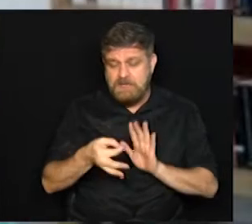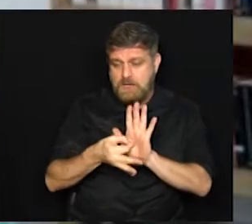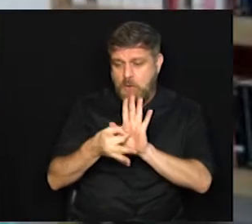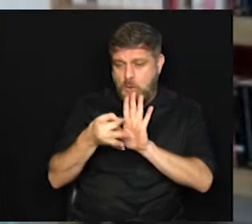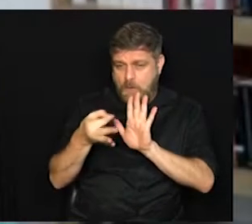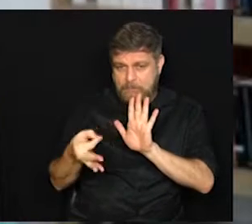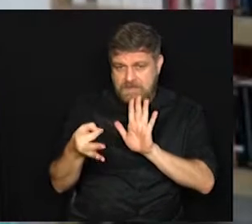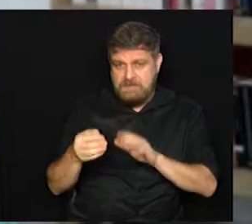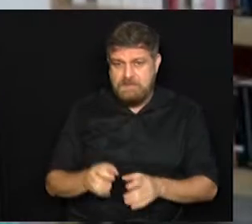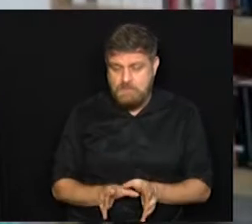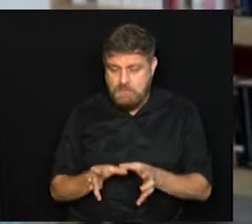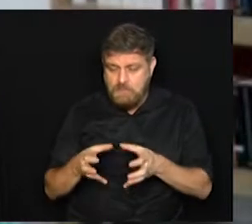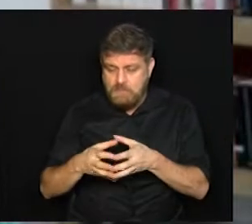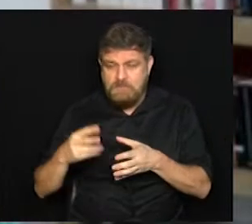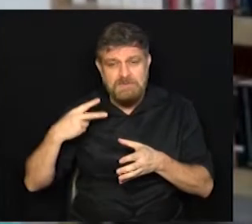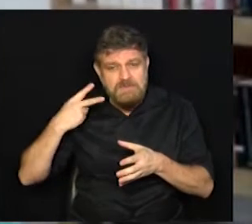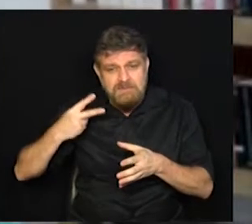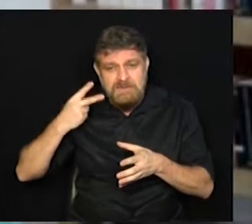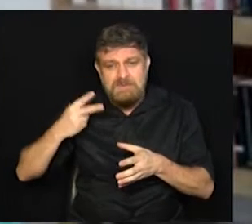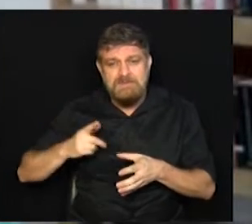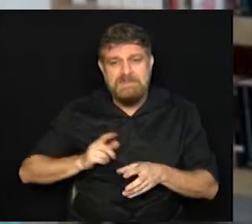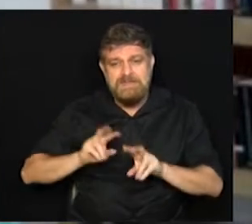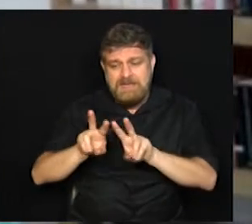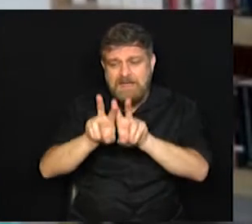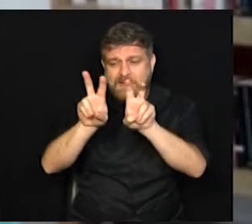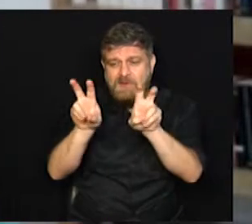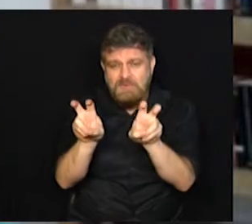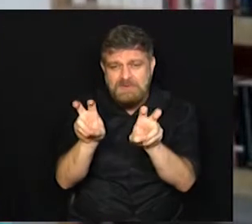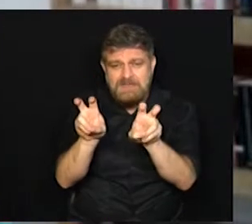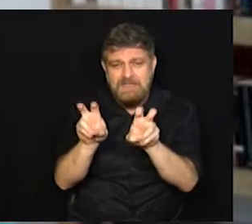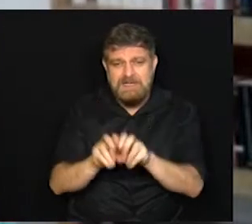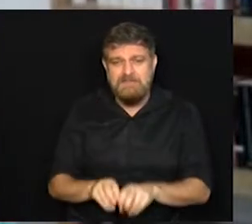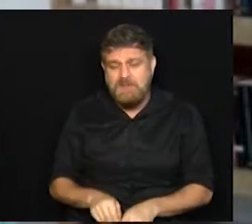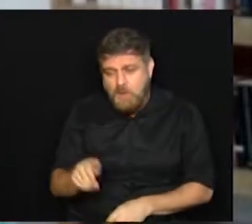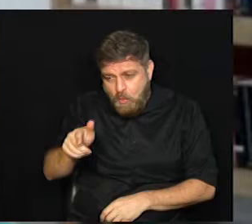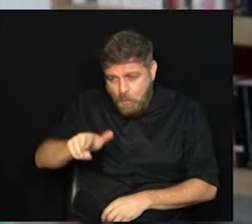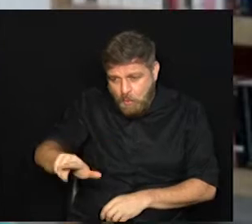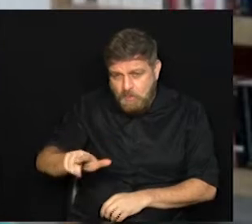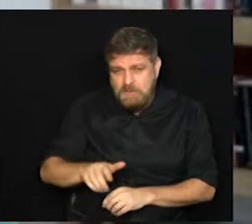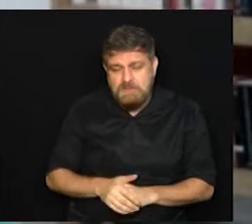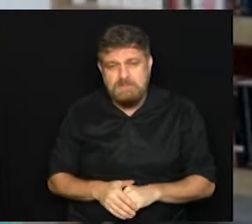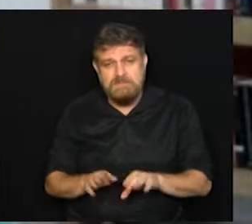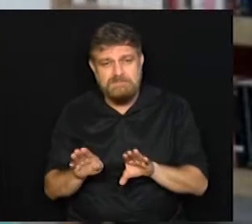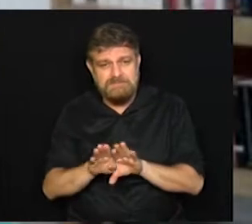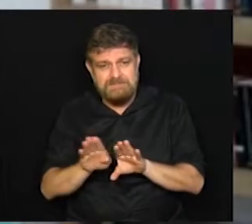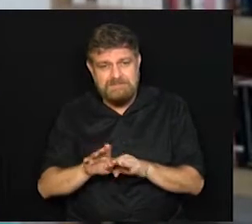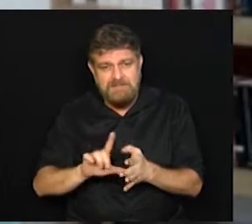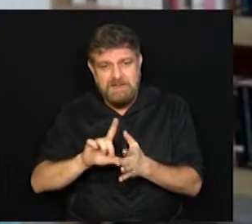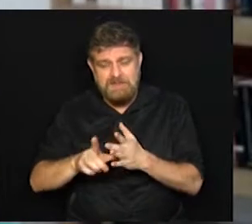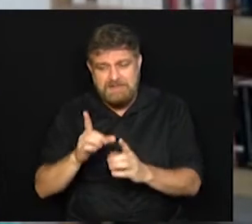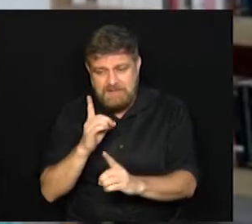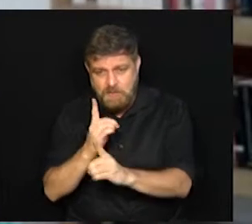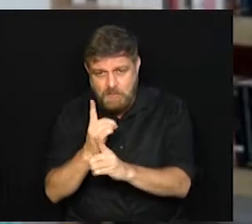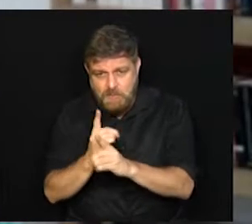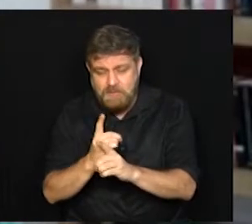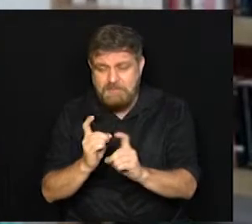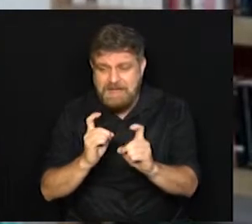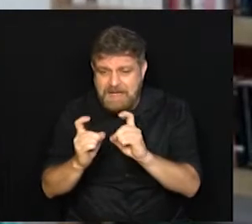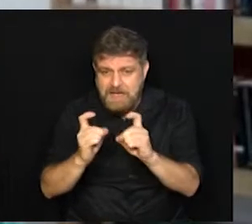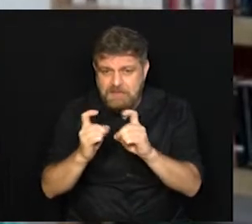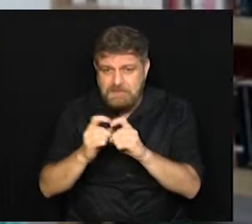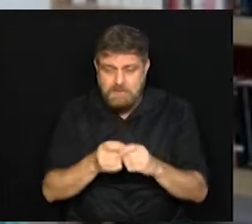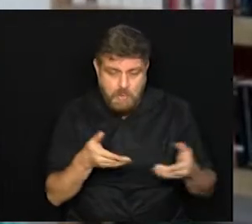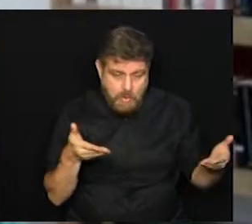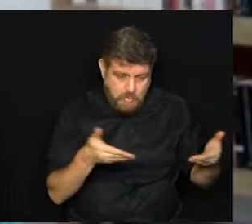essa comissão trate de um tema um outro tema, e assim, numa próxima reunião, não nessa reunião, que eu sei que essa